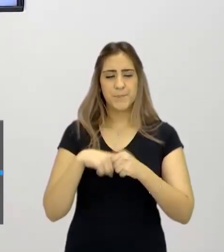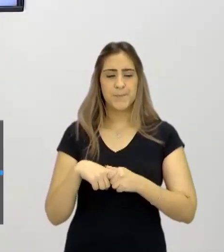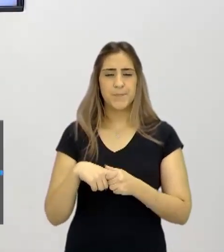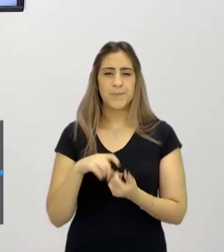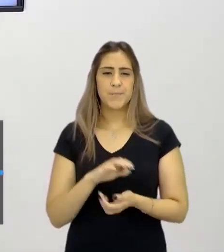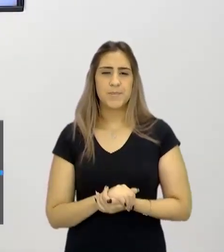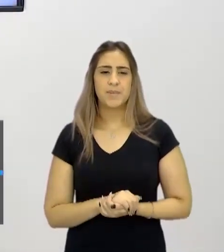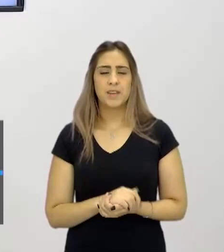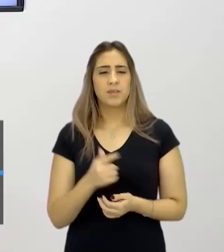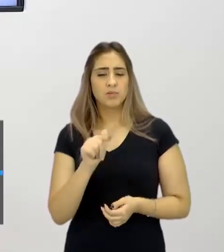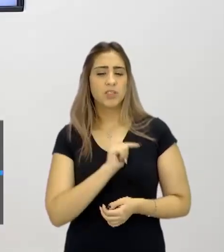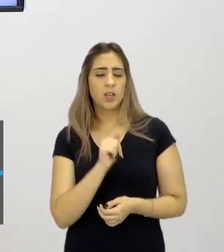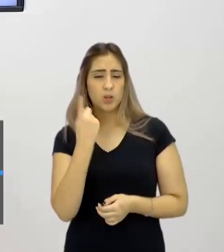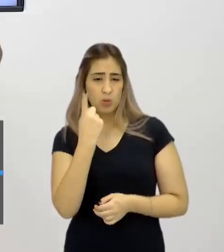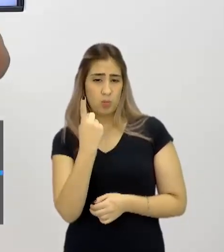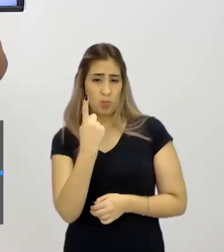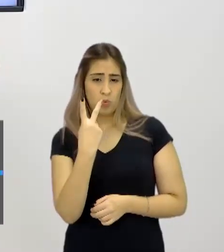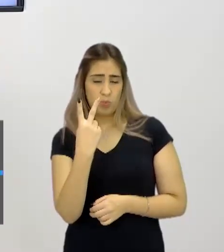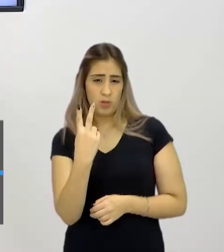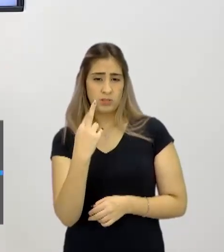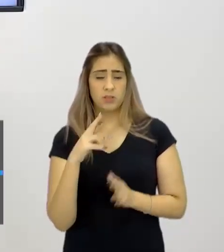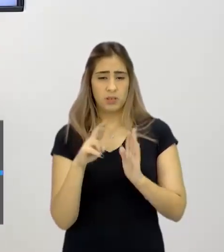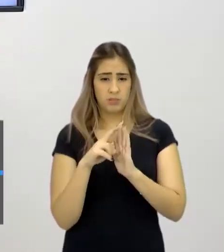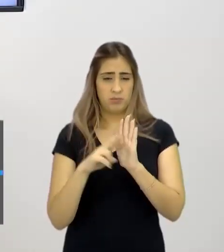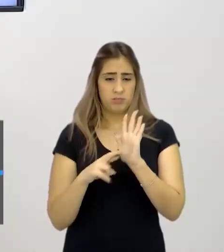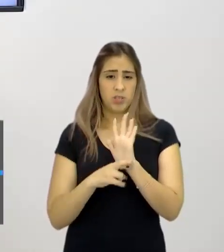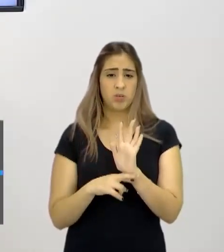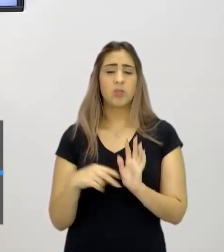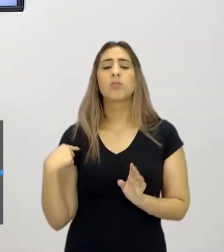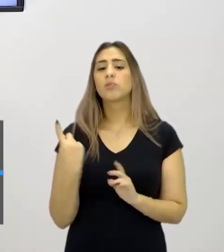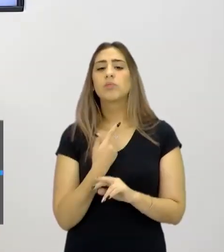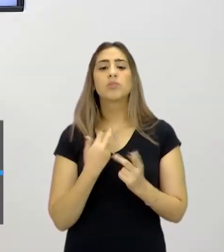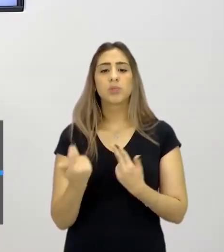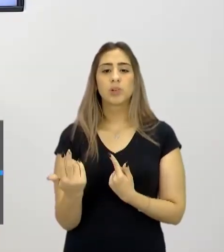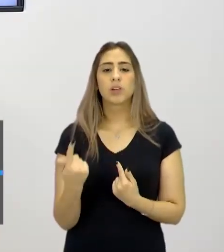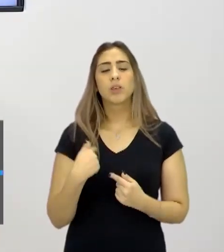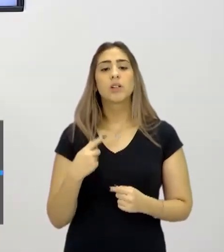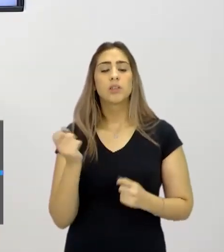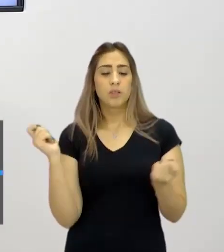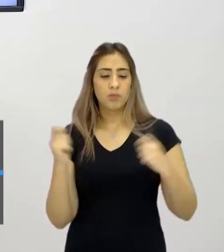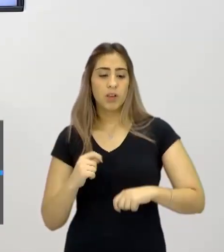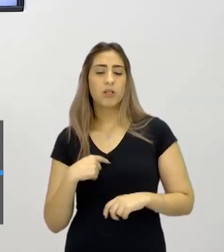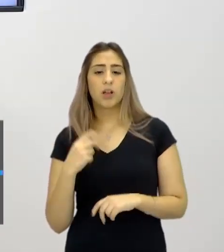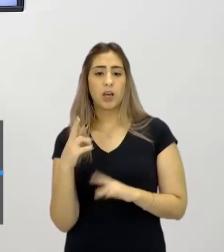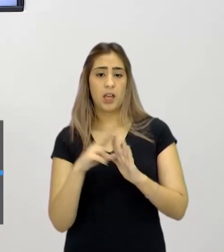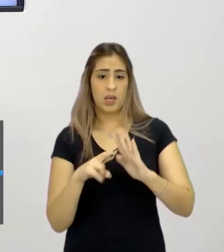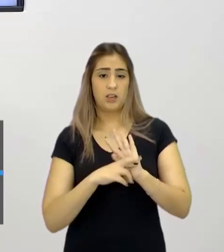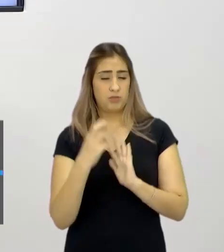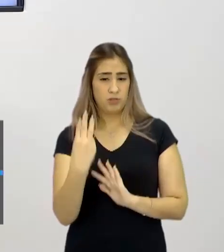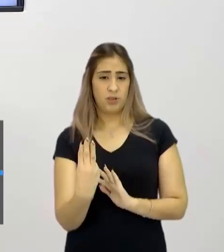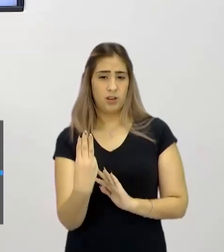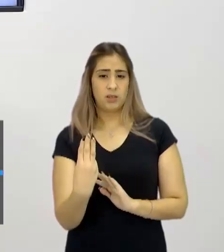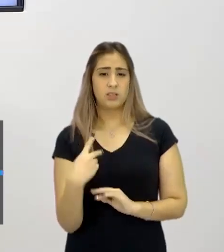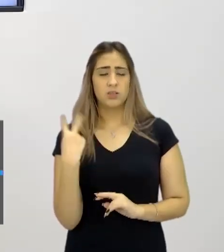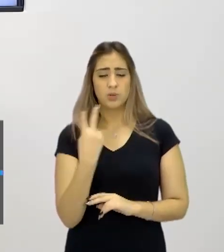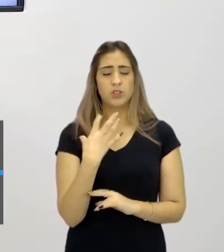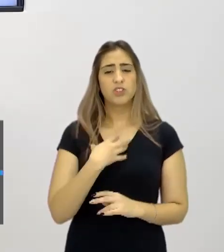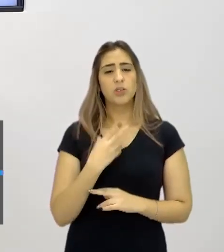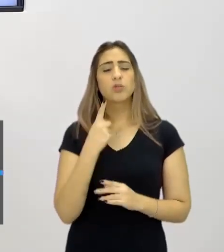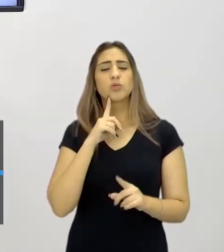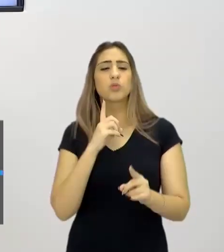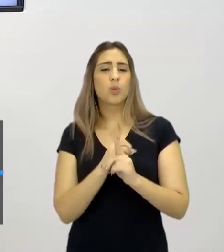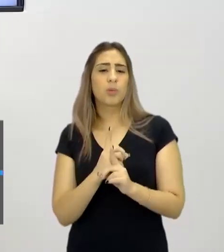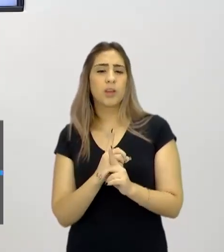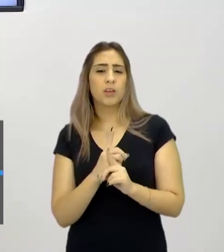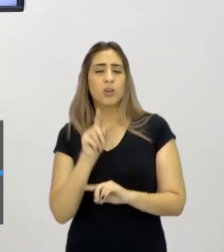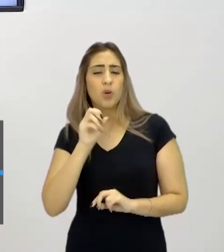Então, quando você tem duas razões, e se essas razões forem equivalentes, vai valer a regra de 3. Então, duas maneiras de descobrir.